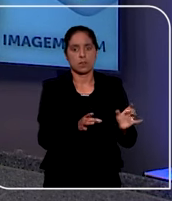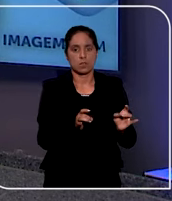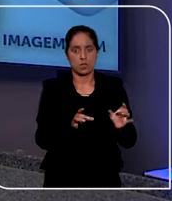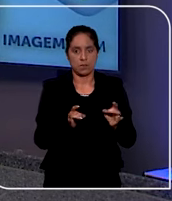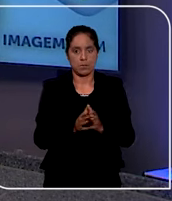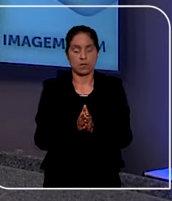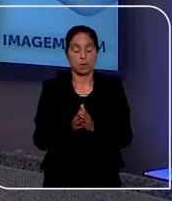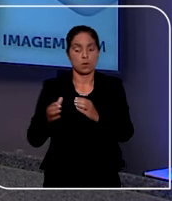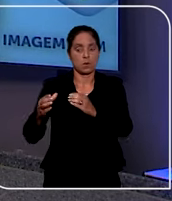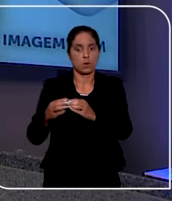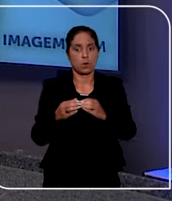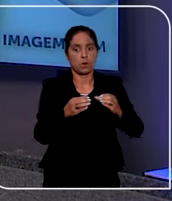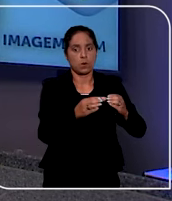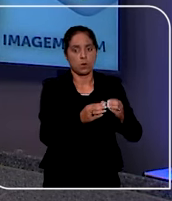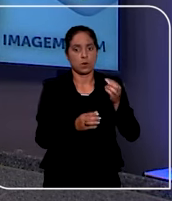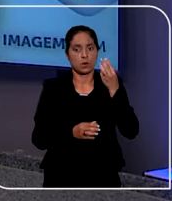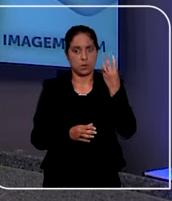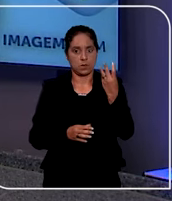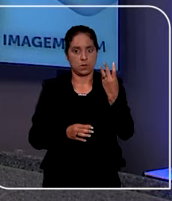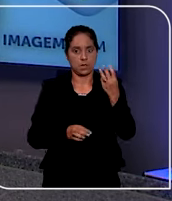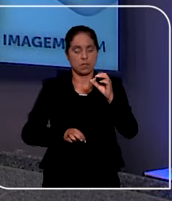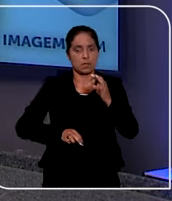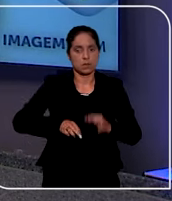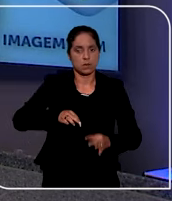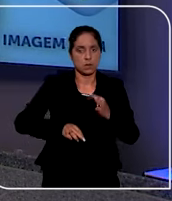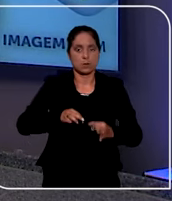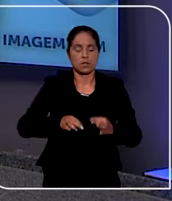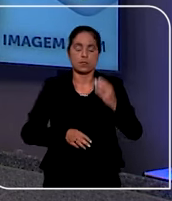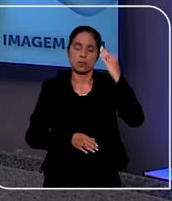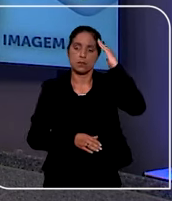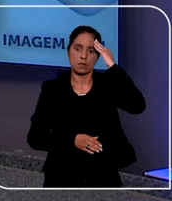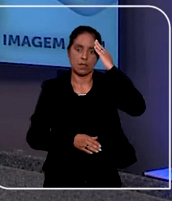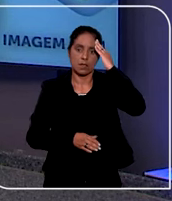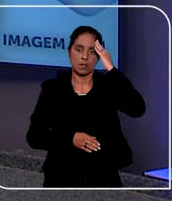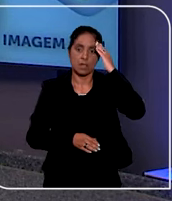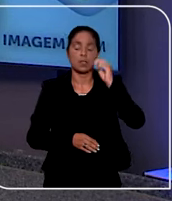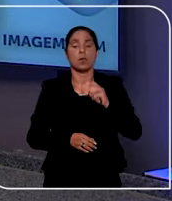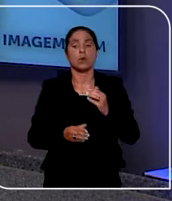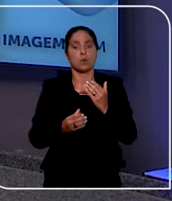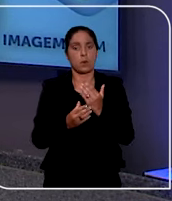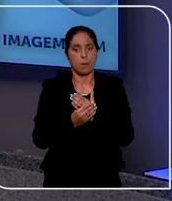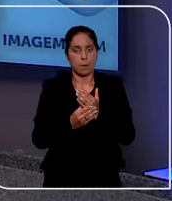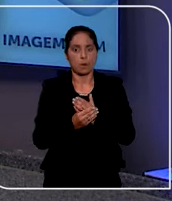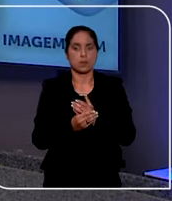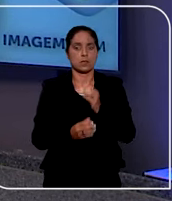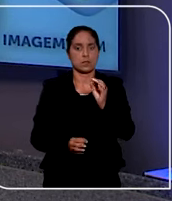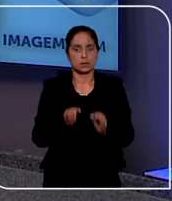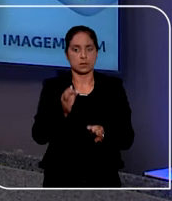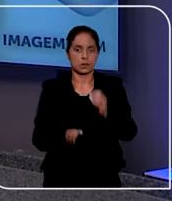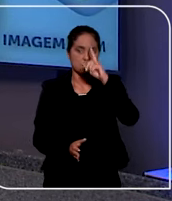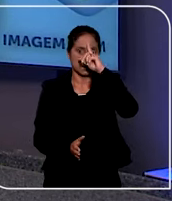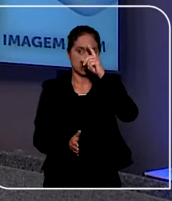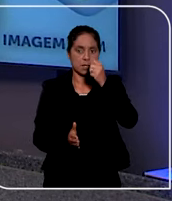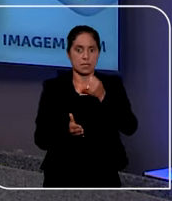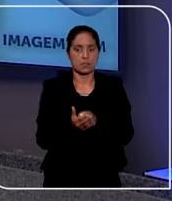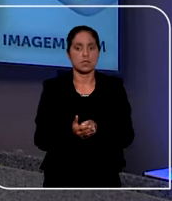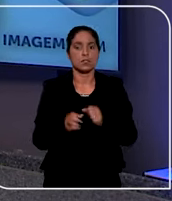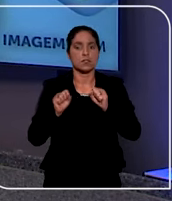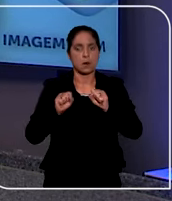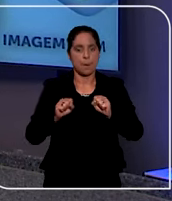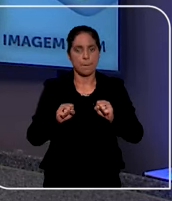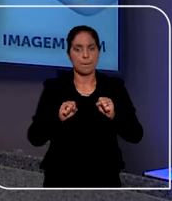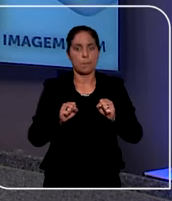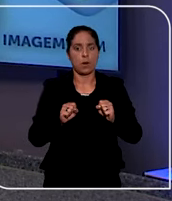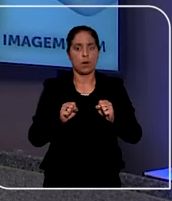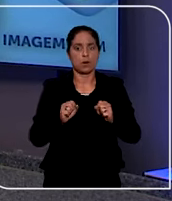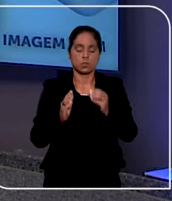exemplo na terceira turma os ministros entenderam que em execução civil o juízo pode